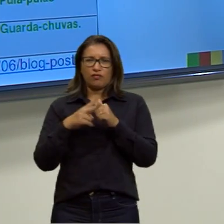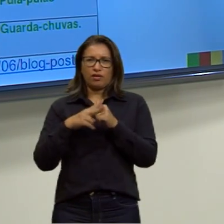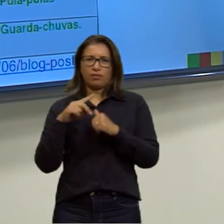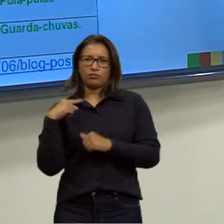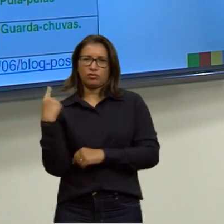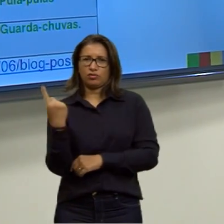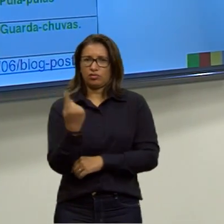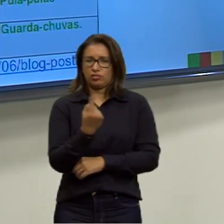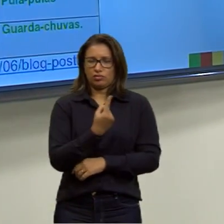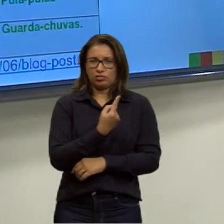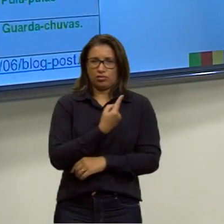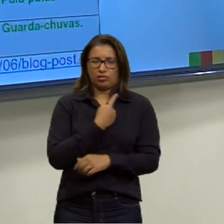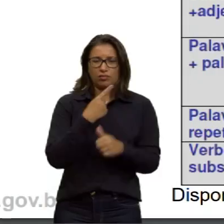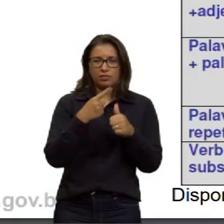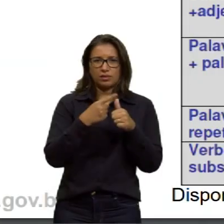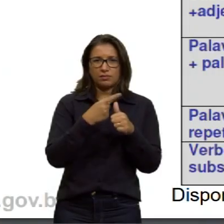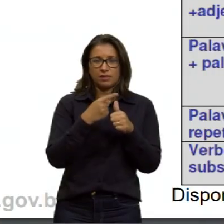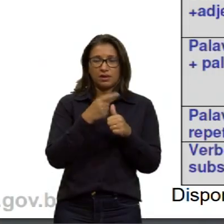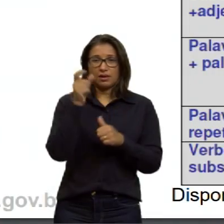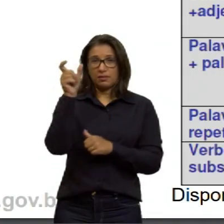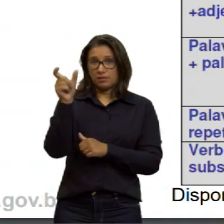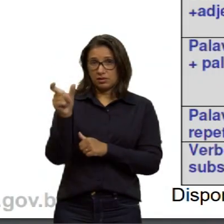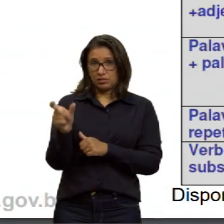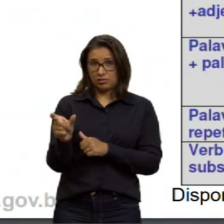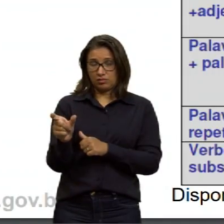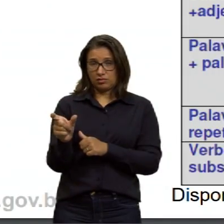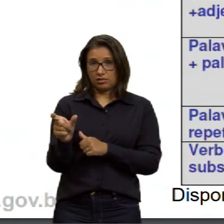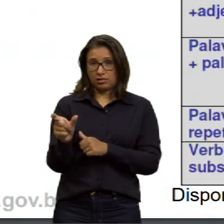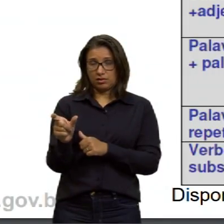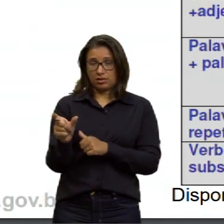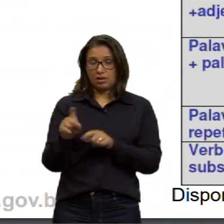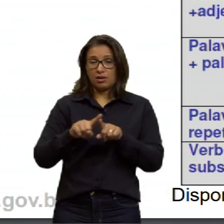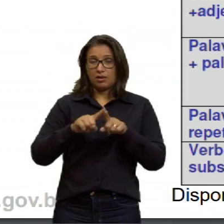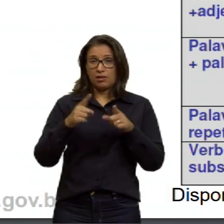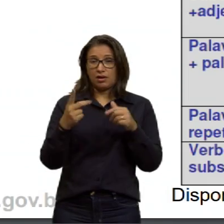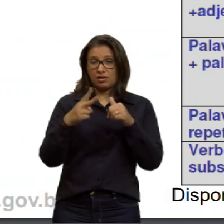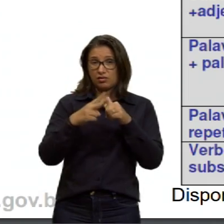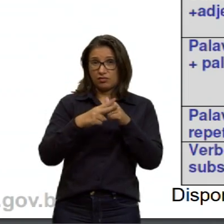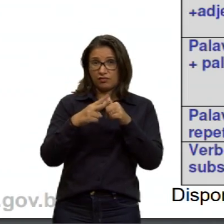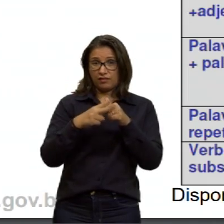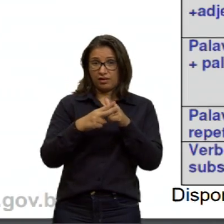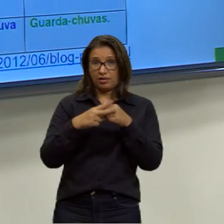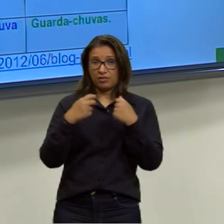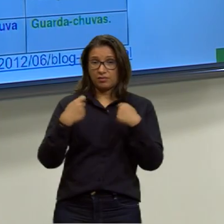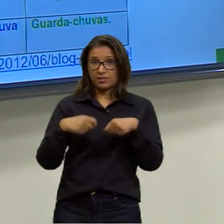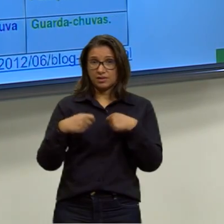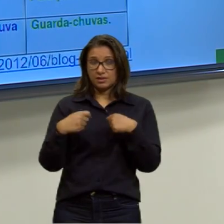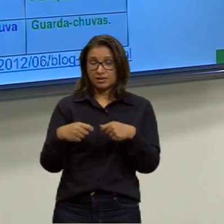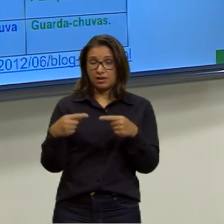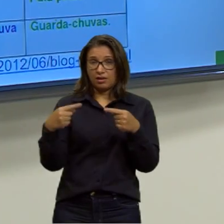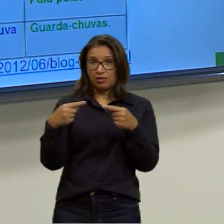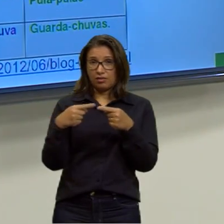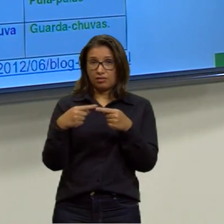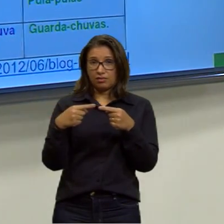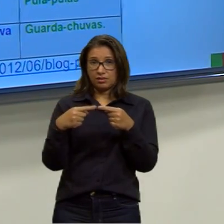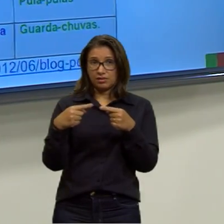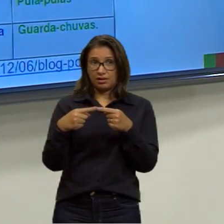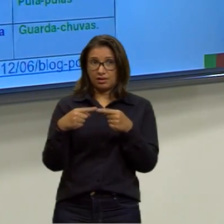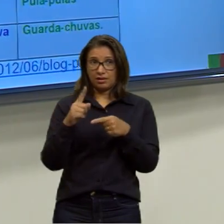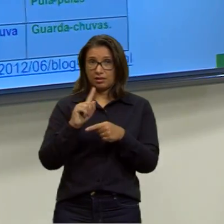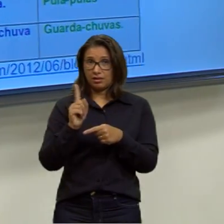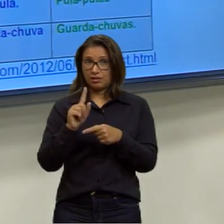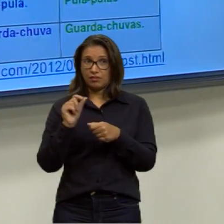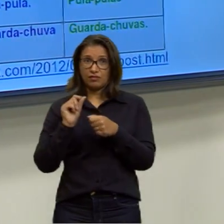nós nós é uma primeira pessoa do plural mas o verbo para fazer plural ele tem que conjugar ele não faz plural